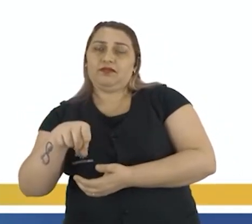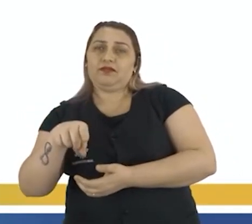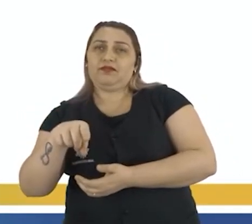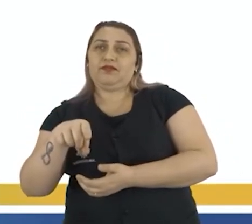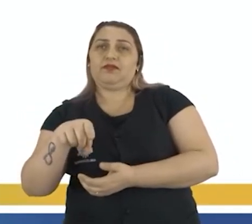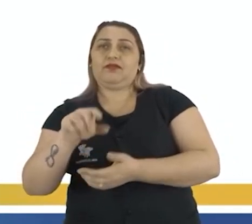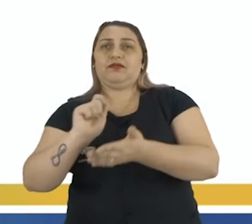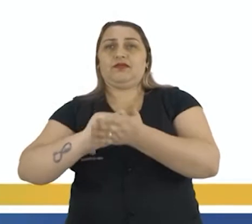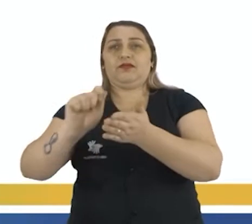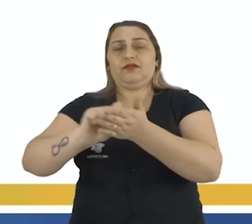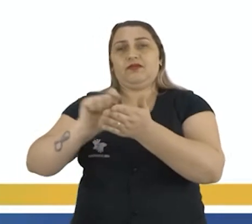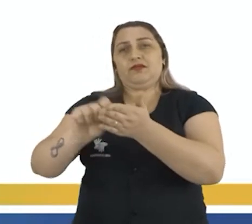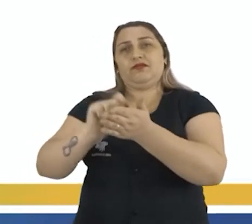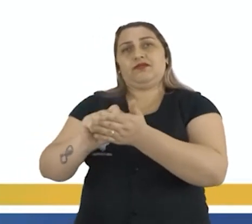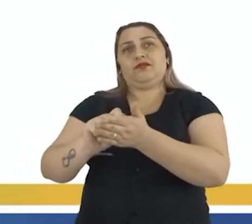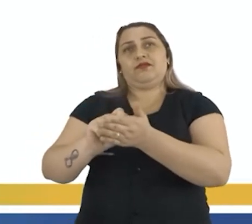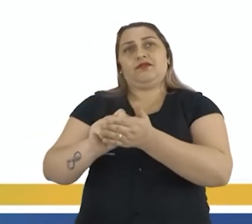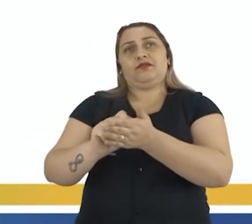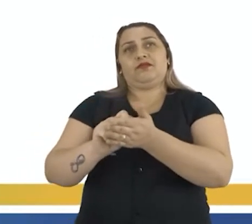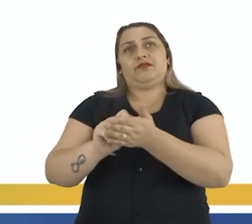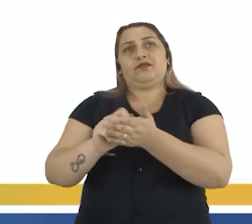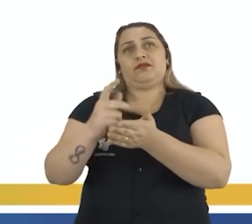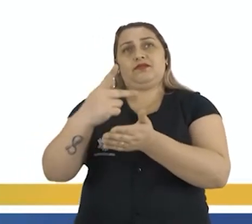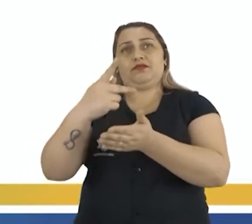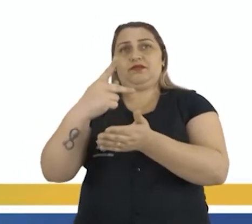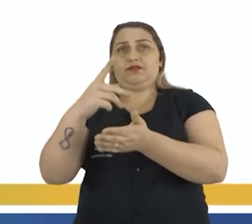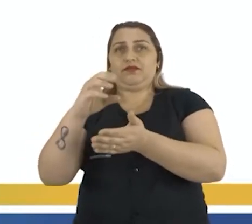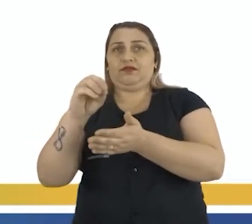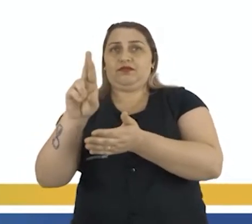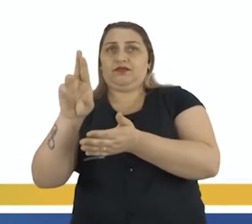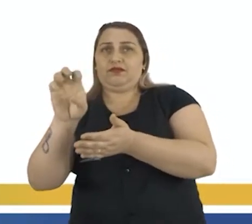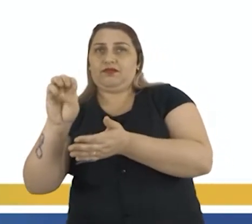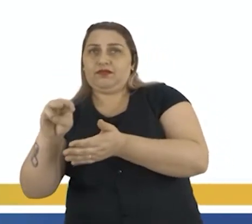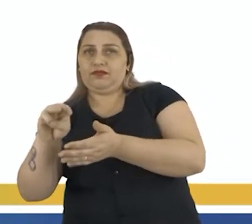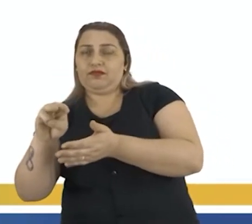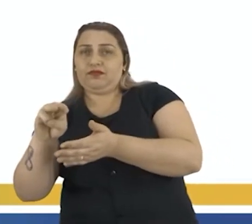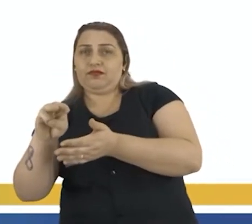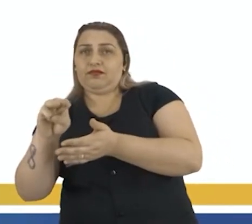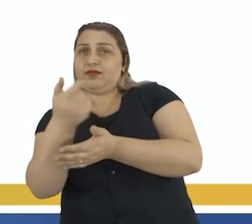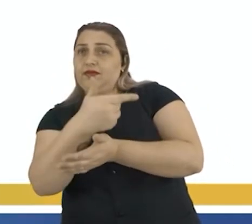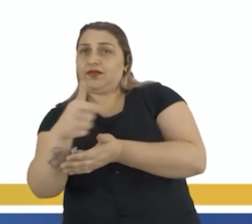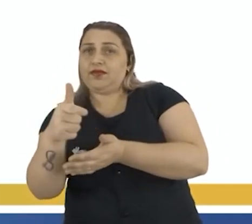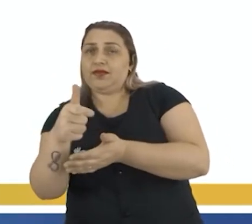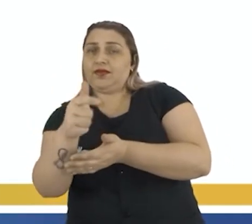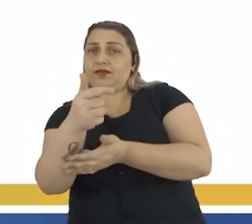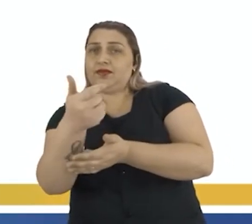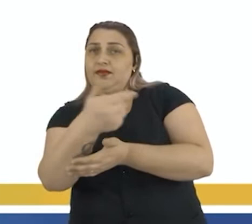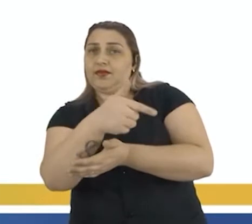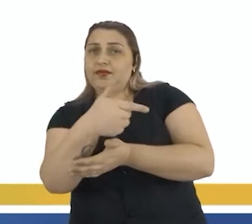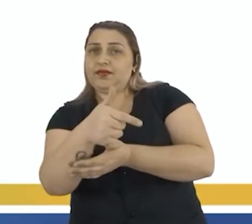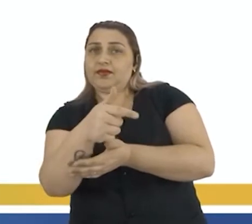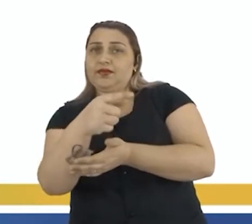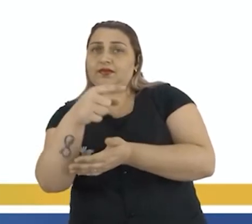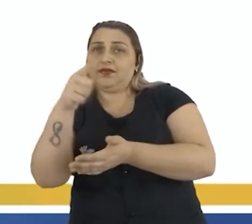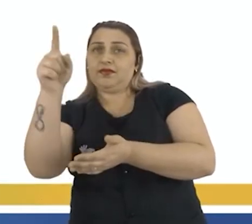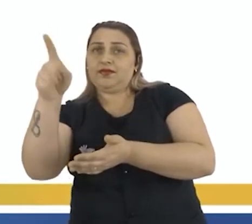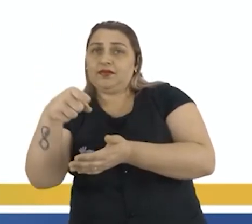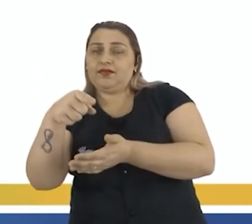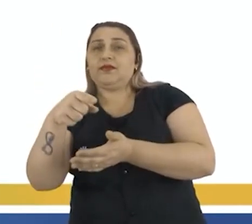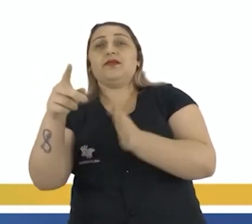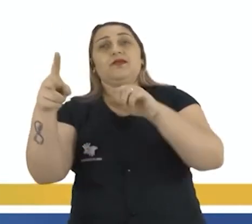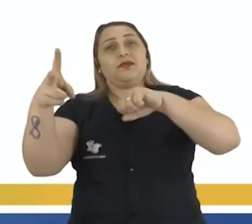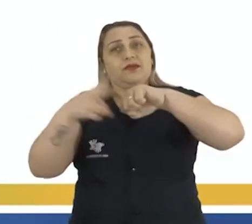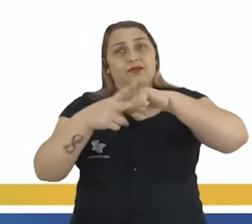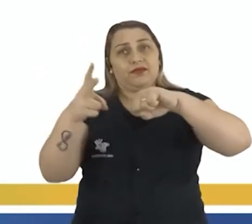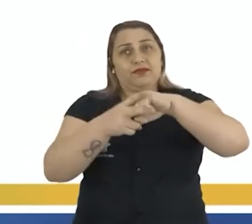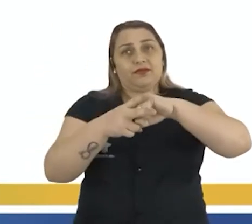seja, com a grafia do porém? Ou seja, a palavra porém, sem acento diferencial, é um